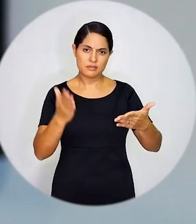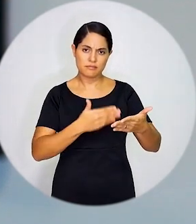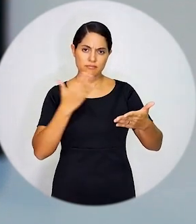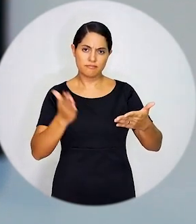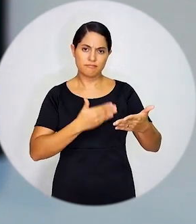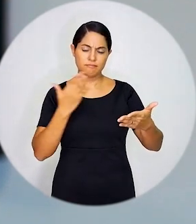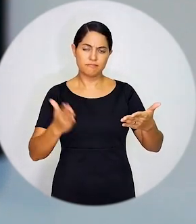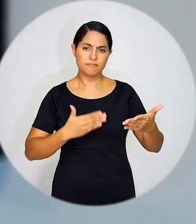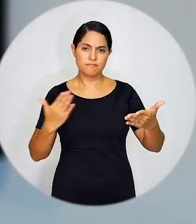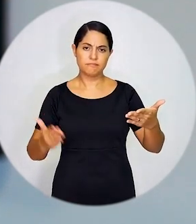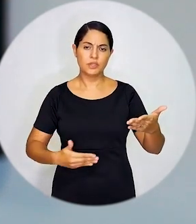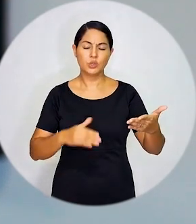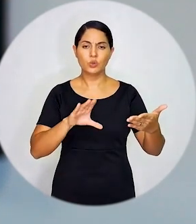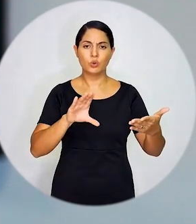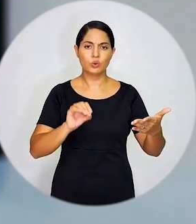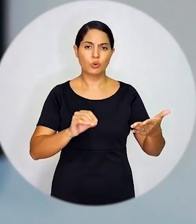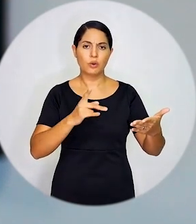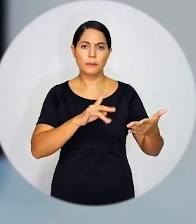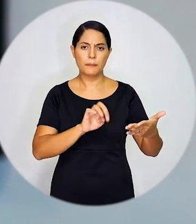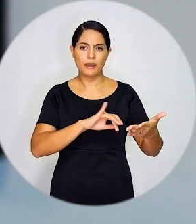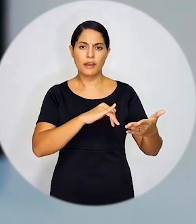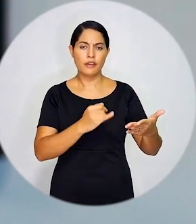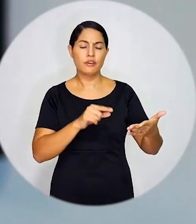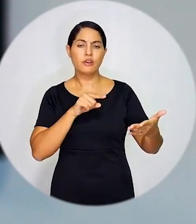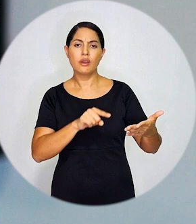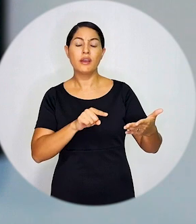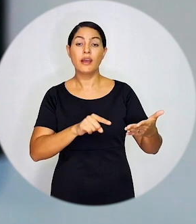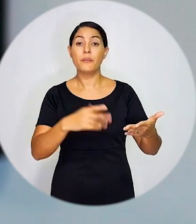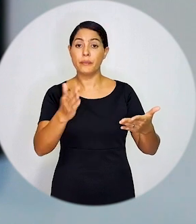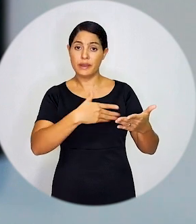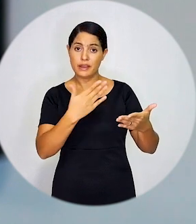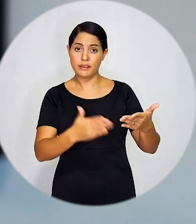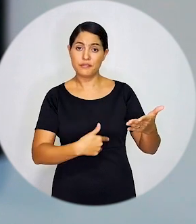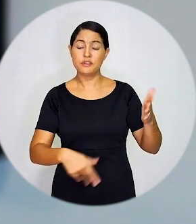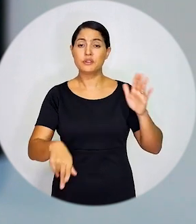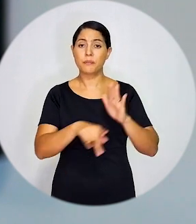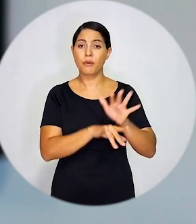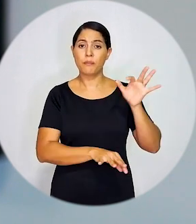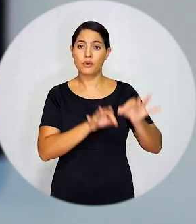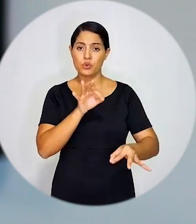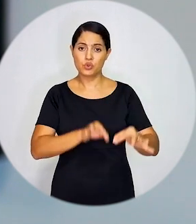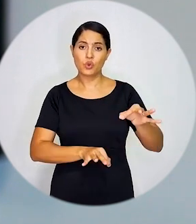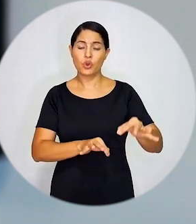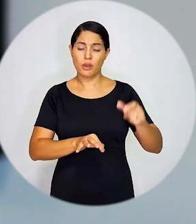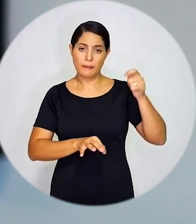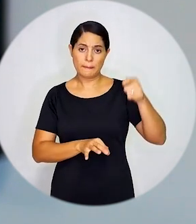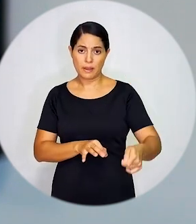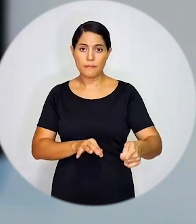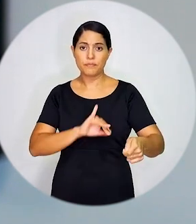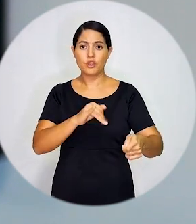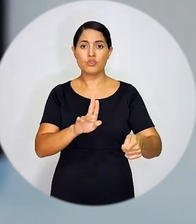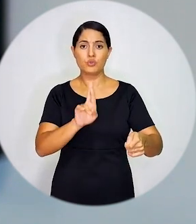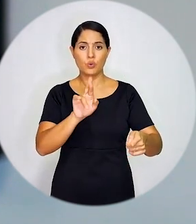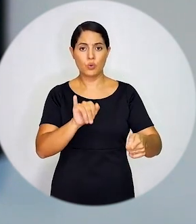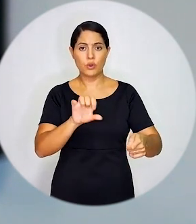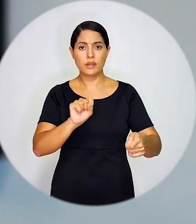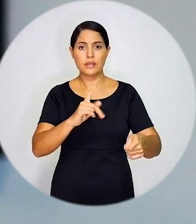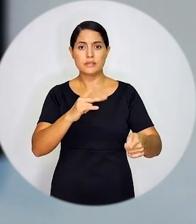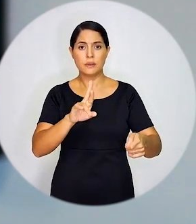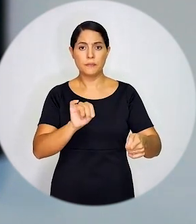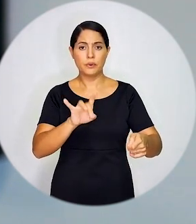foi criada pelo COPEG, né, a revista de jurisprudência, que ela condensa, ela